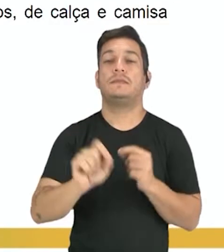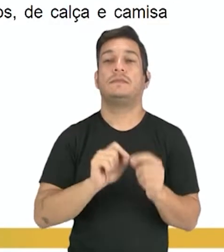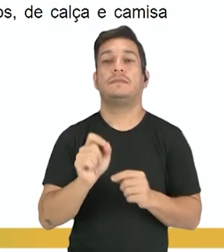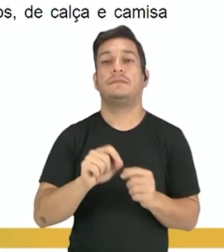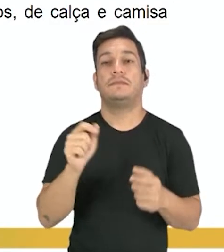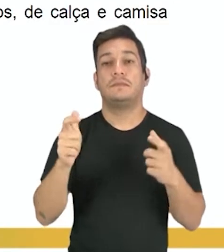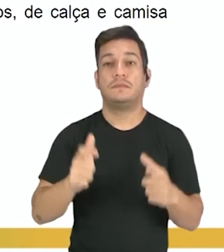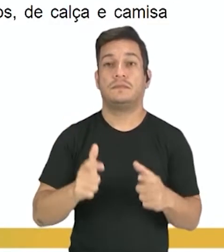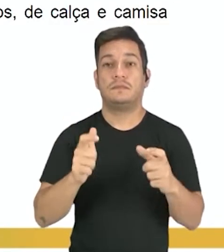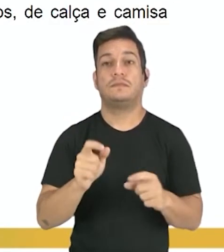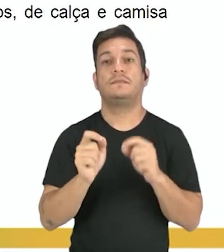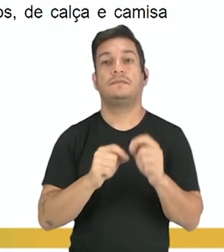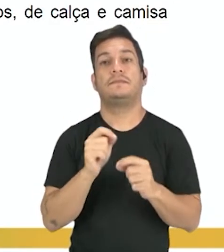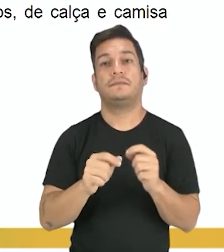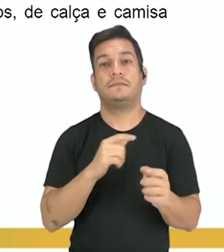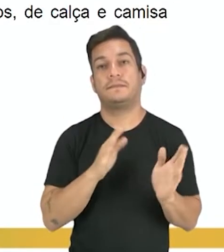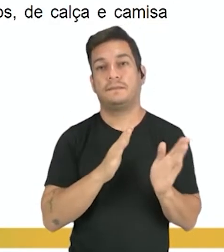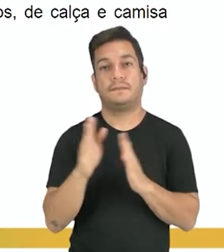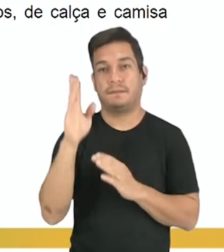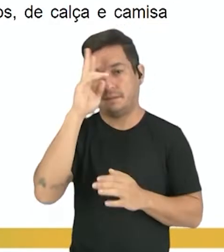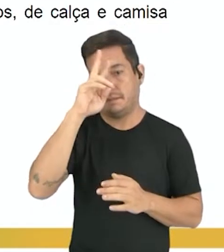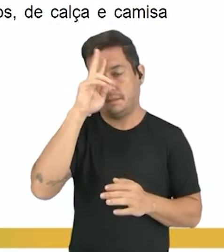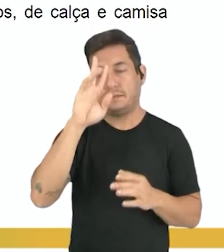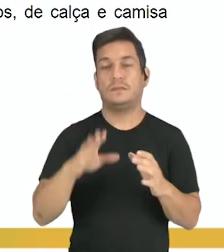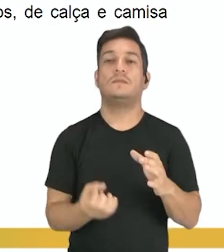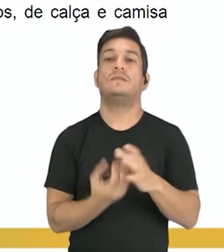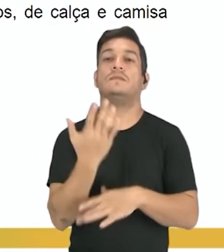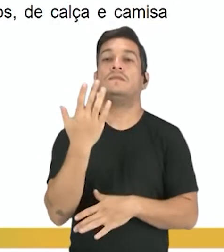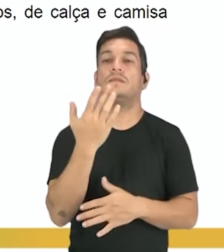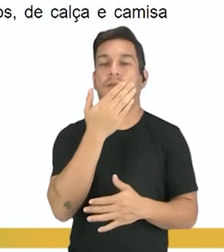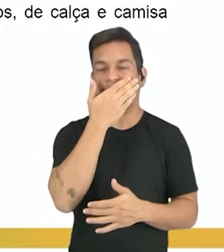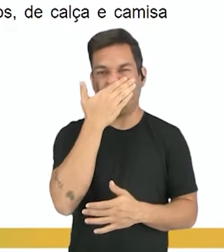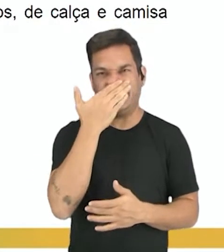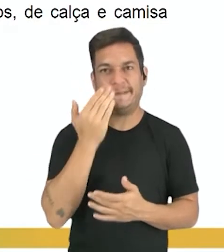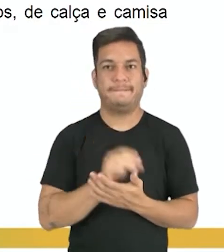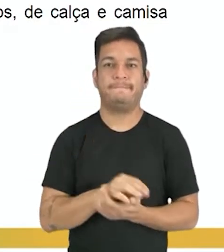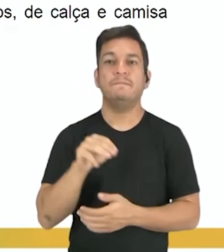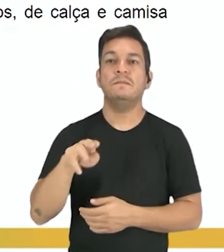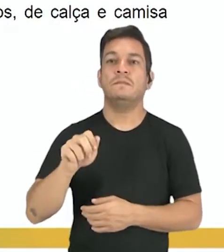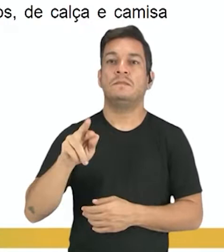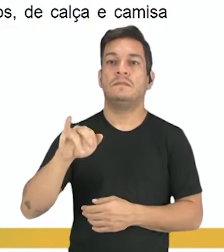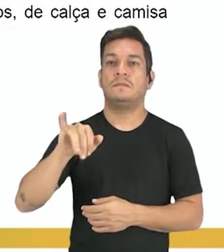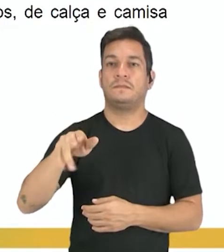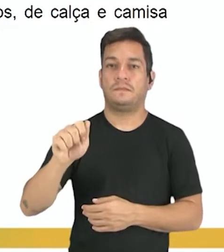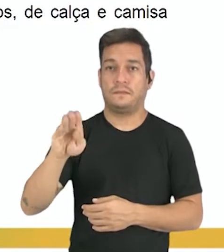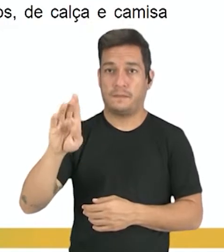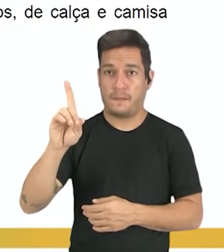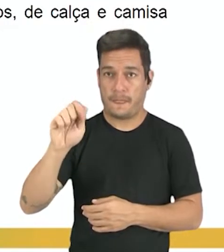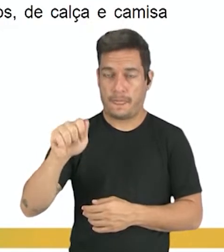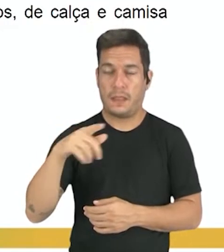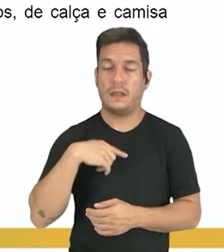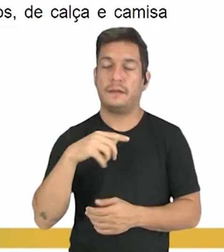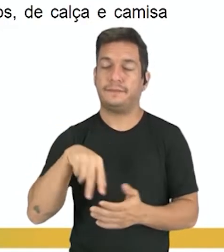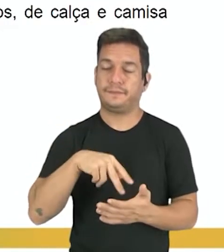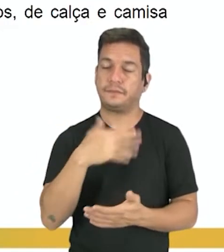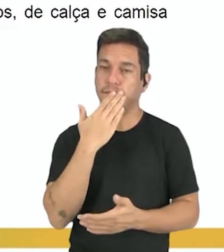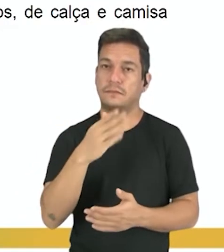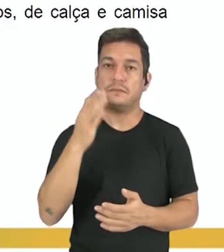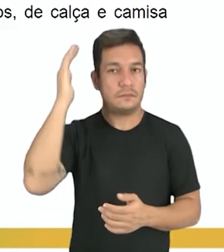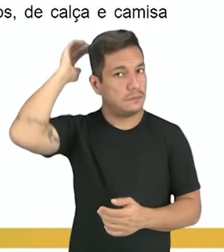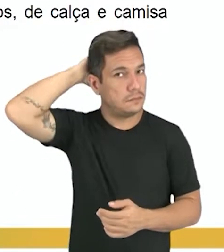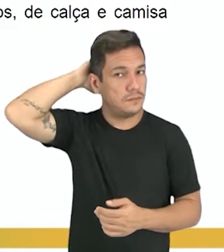vocês de onde são Qual seu aspecto histórico de onde surgiu a marujada outra dança típica do Pará